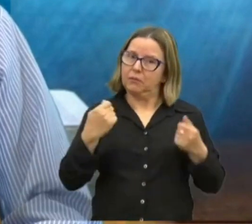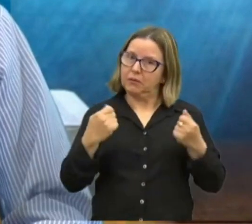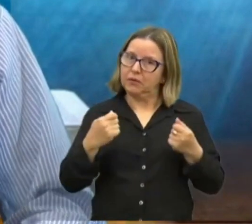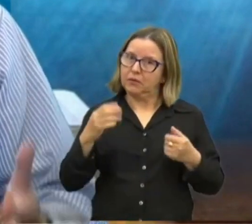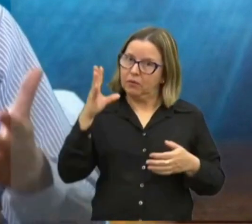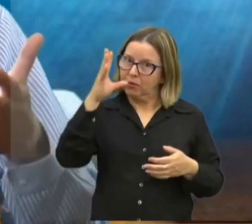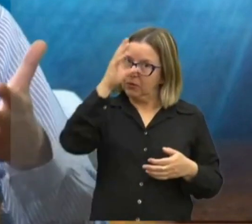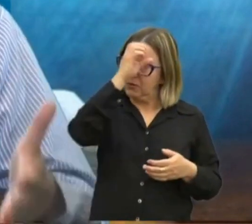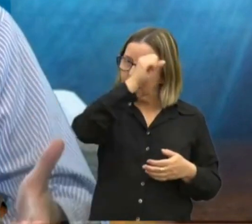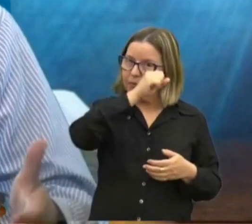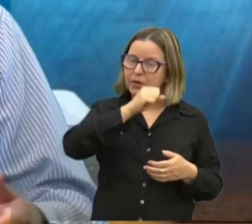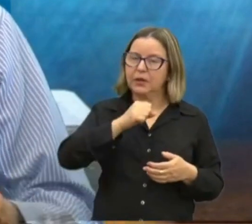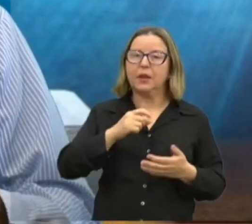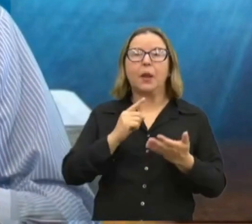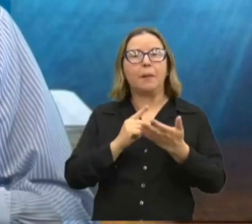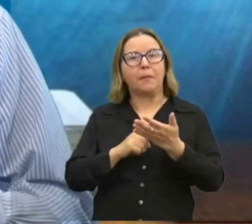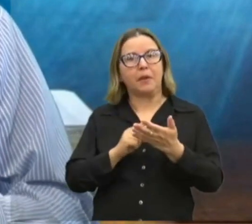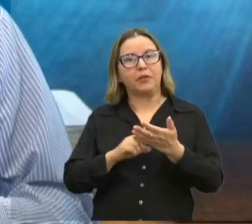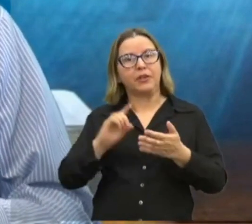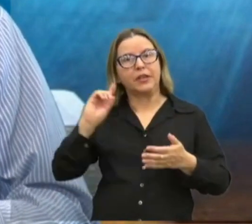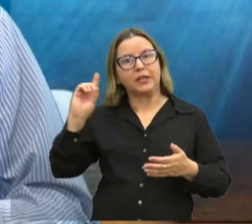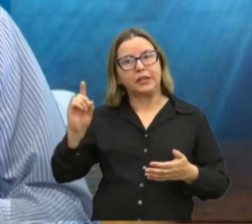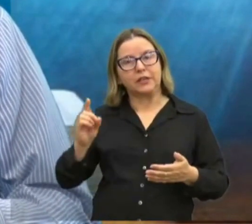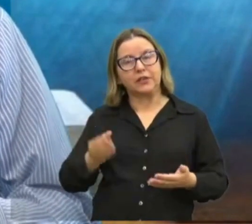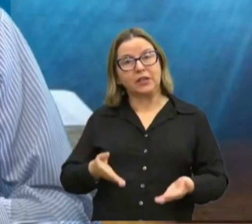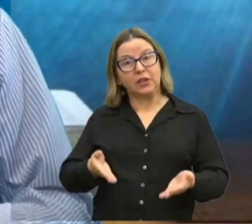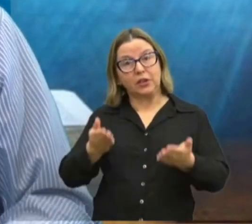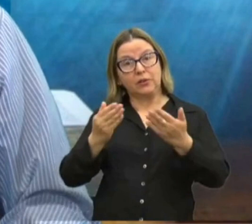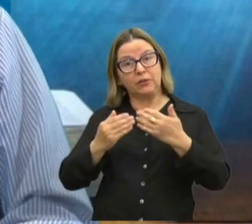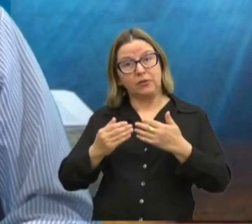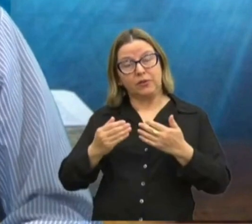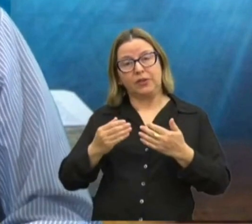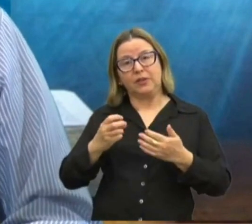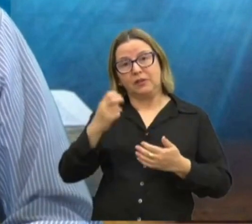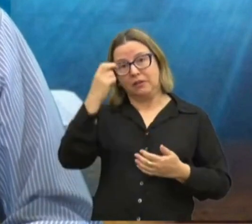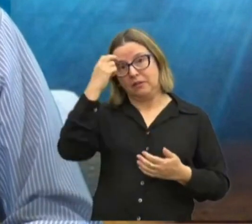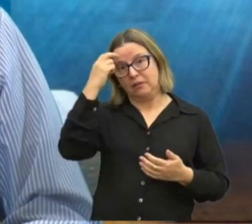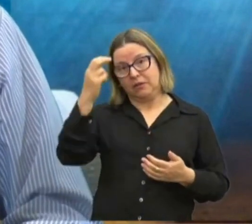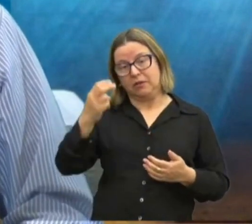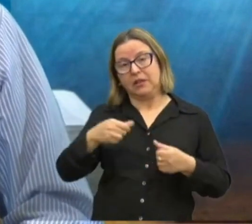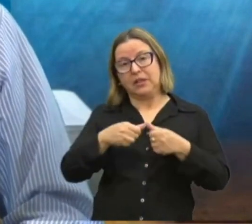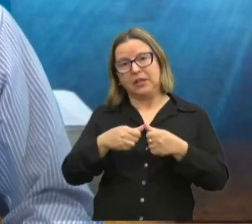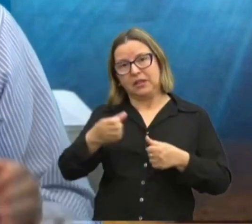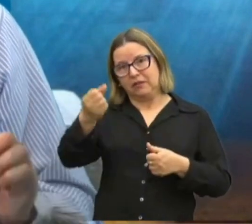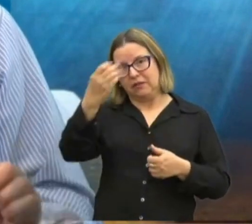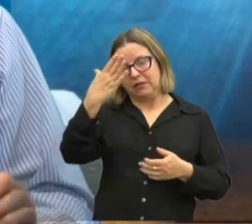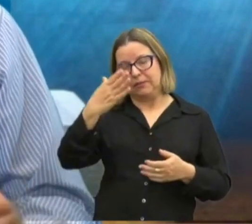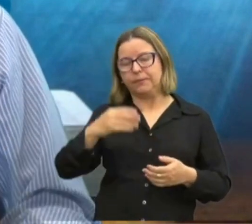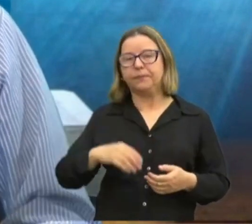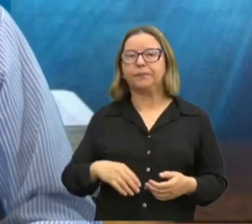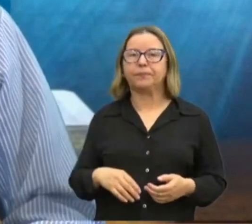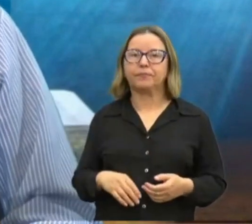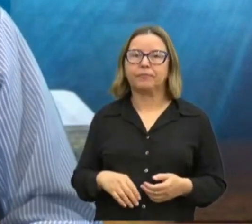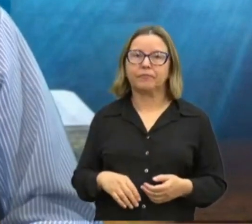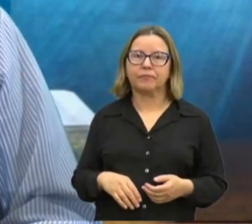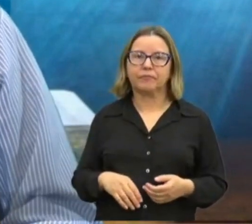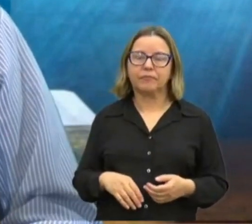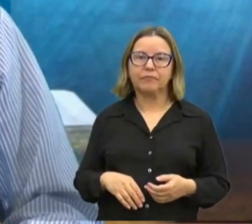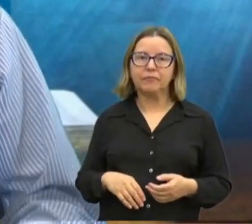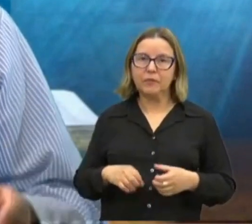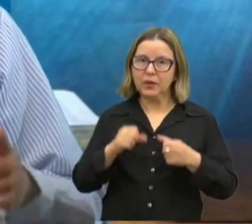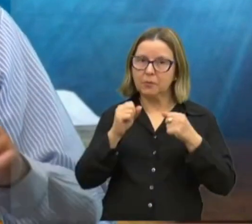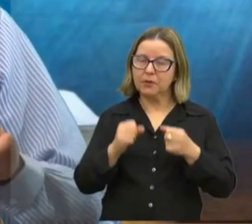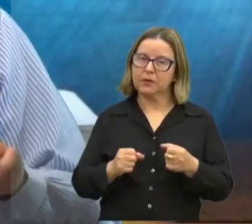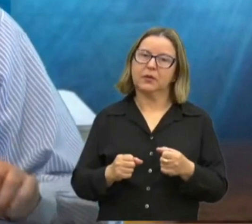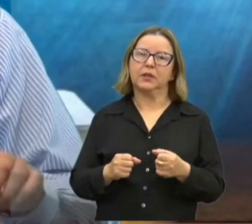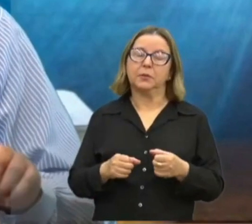isso. Pedir a Deus esse entendimento e essa revelação. Podemos estar certos de que, em